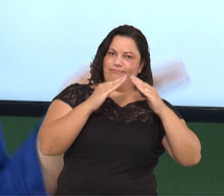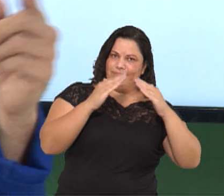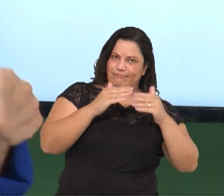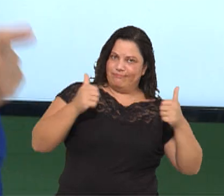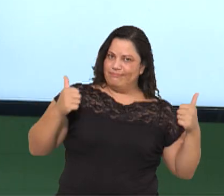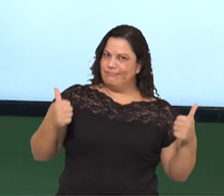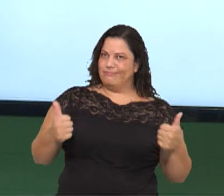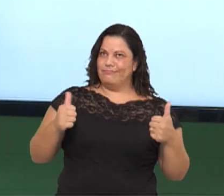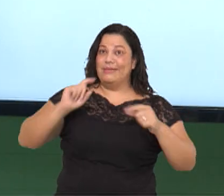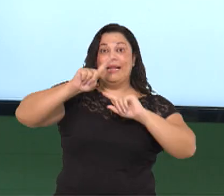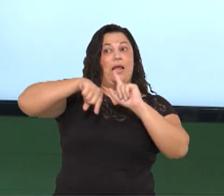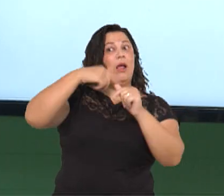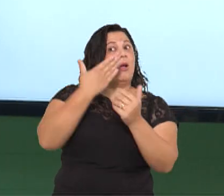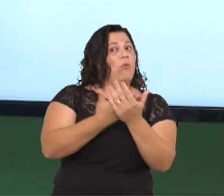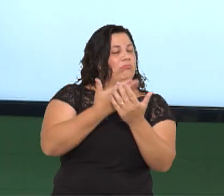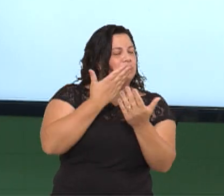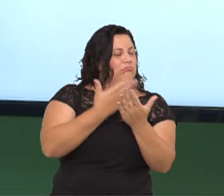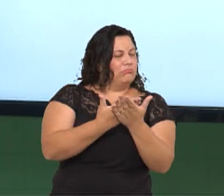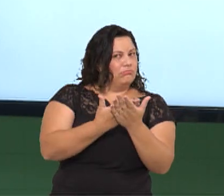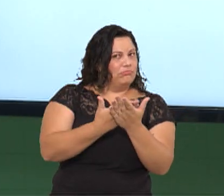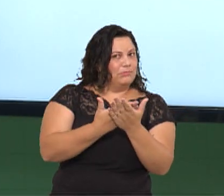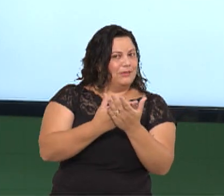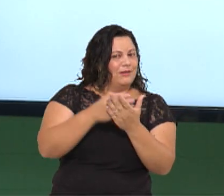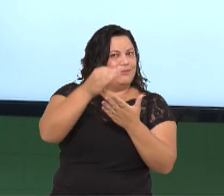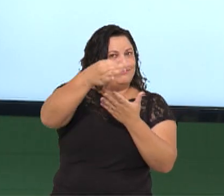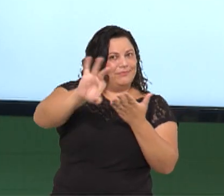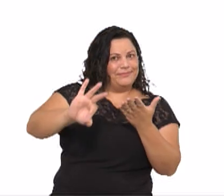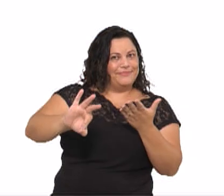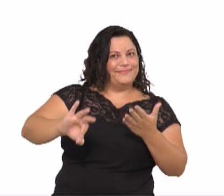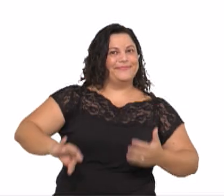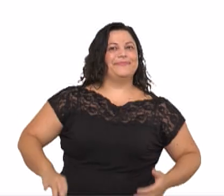na próxima aula nós fazemos a correção.